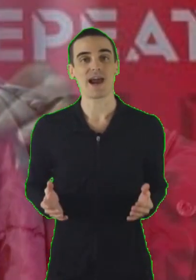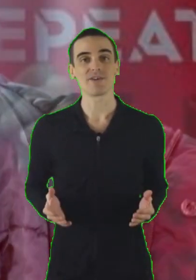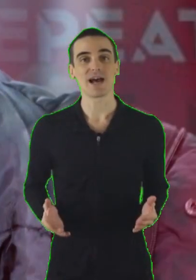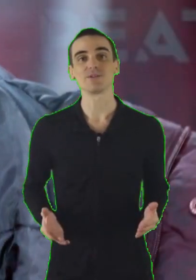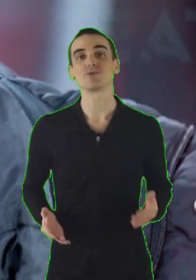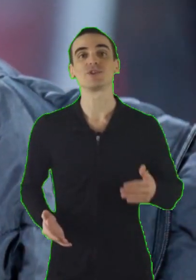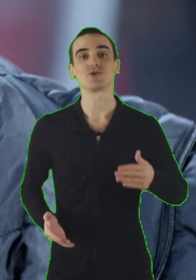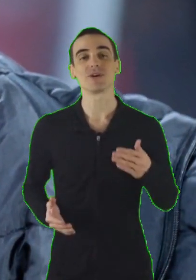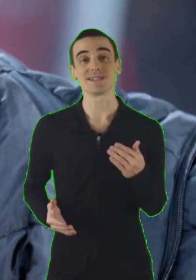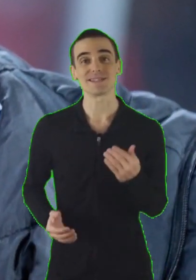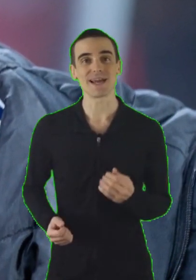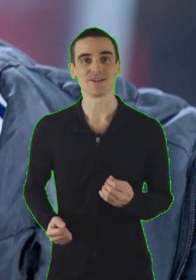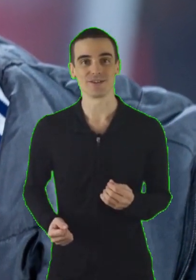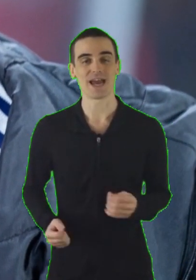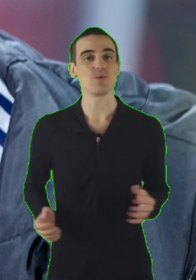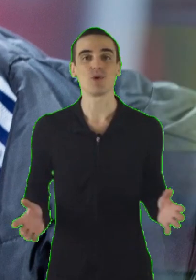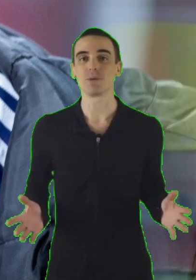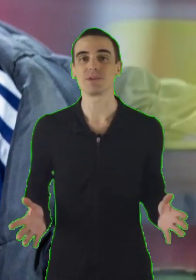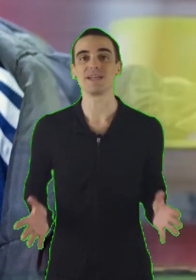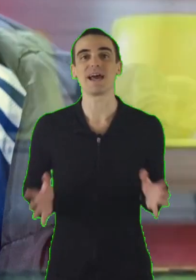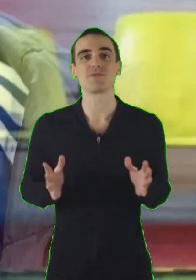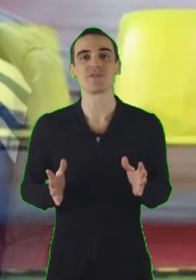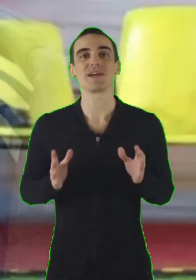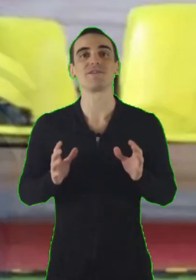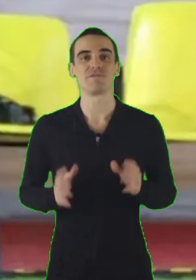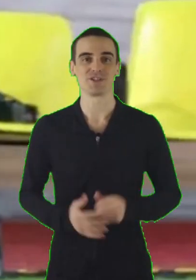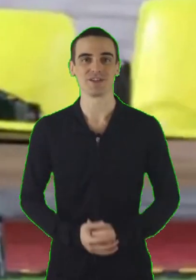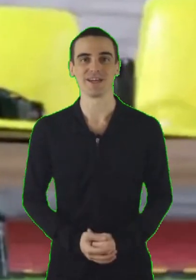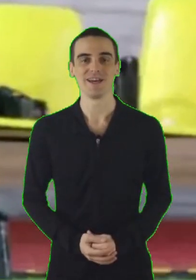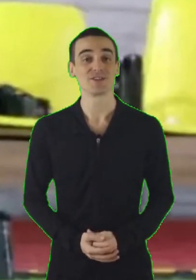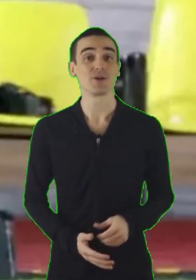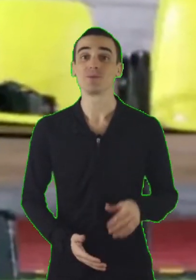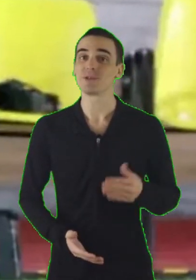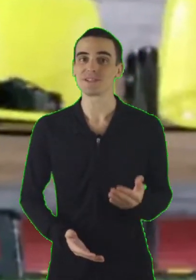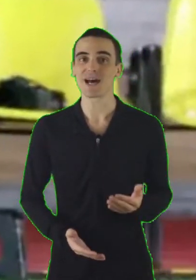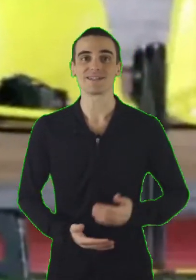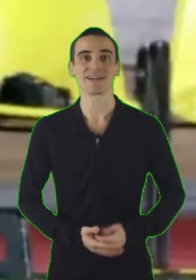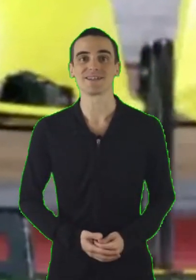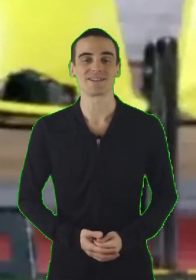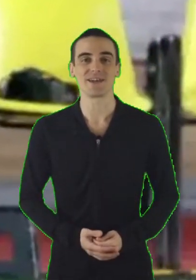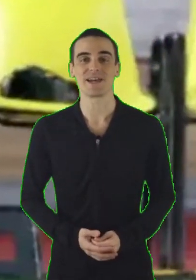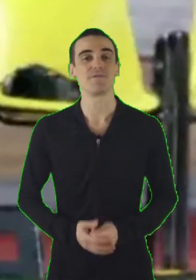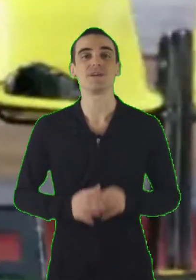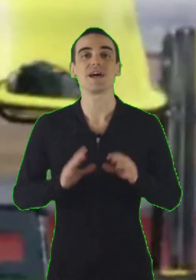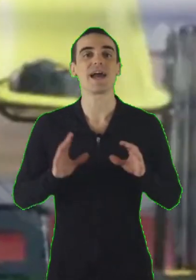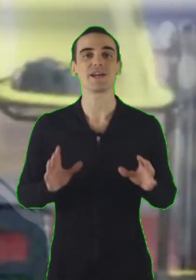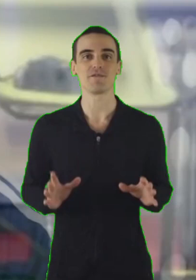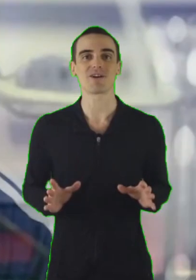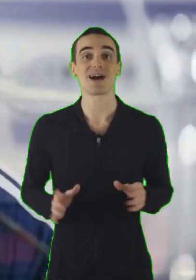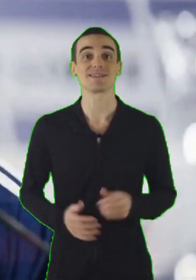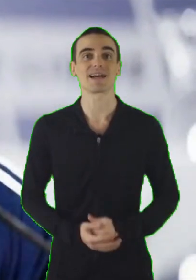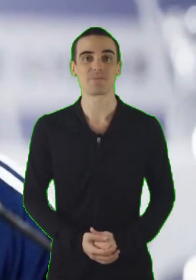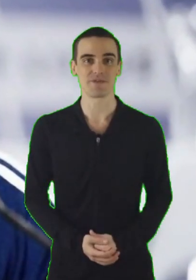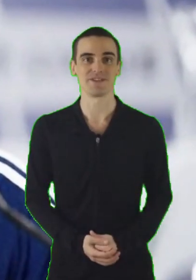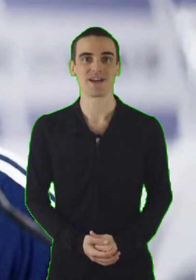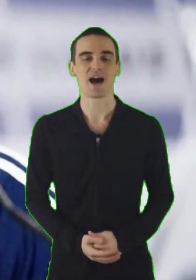e detalhes contratuais e financeiros estão sendo discutidos para viabilizar a transferência. A diretoria do Cruzeiro trabalha para encontrar um acordo vantajoso